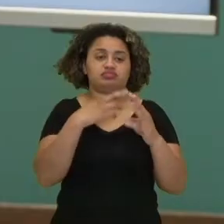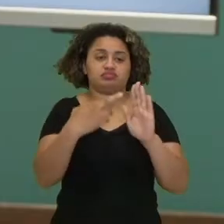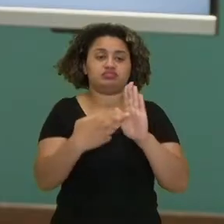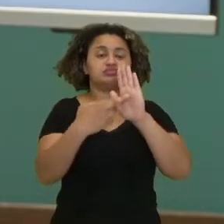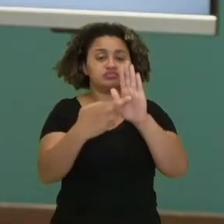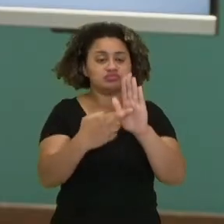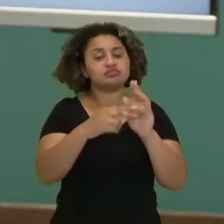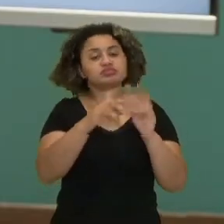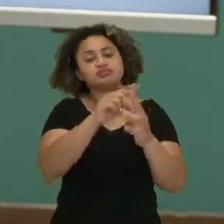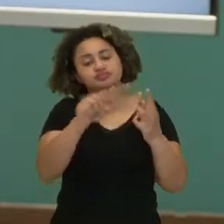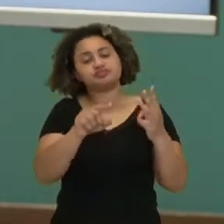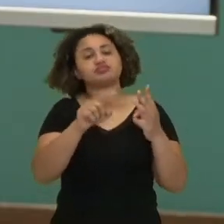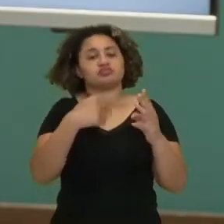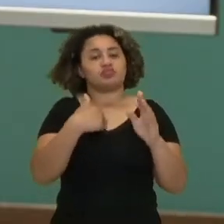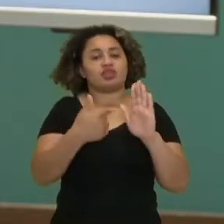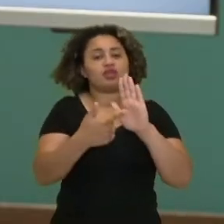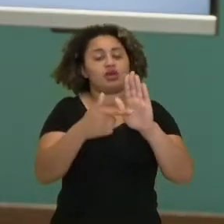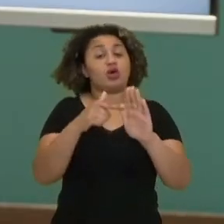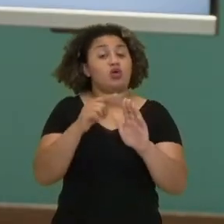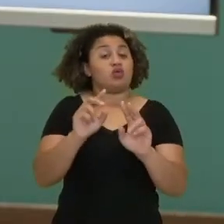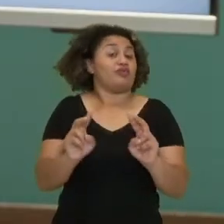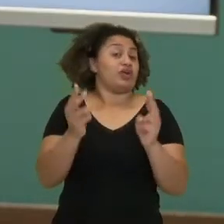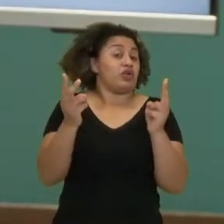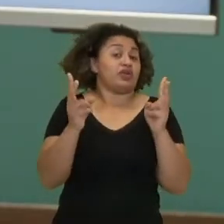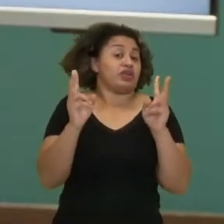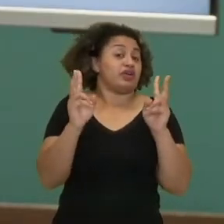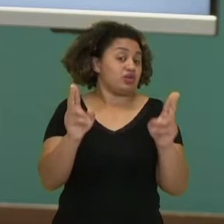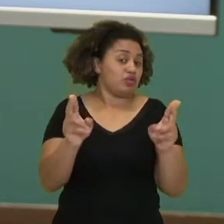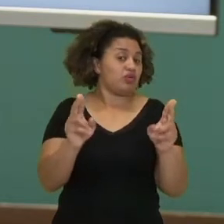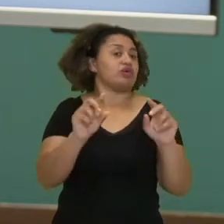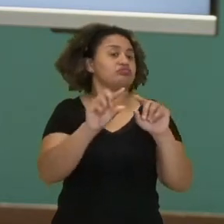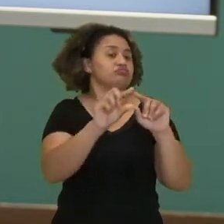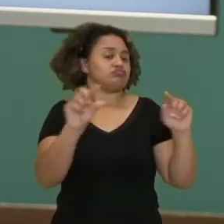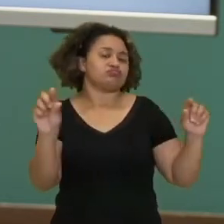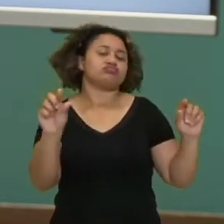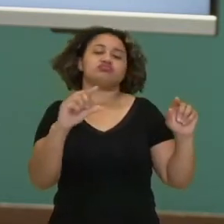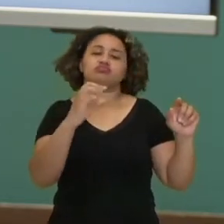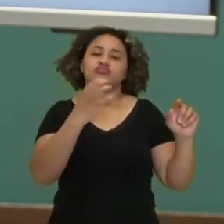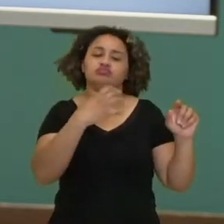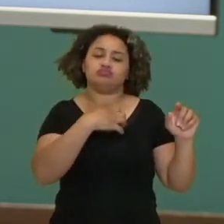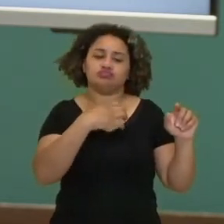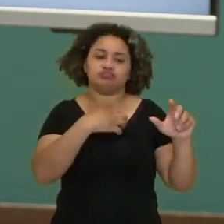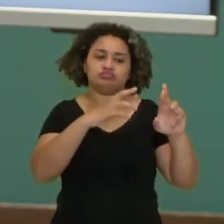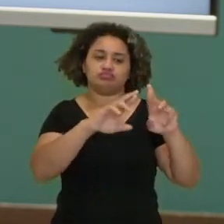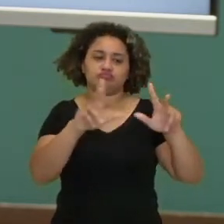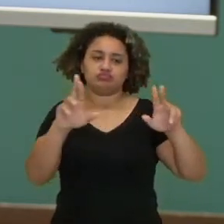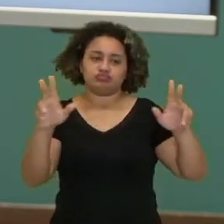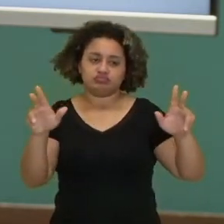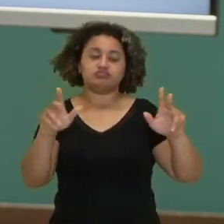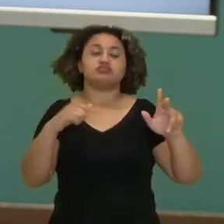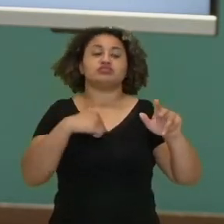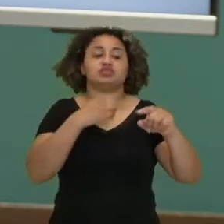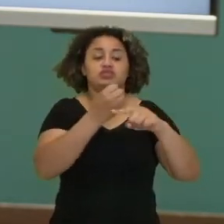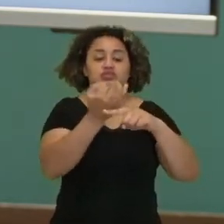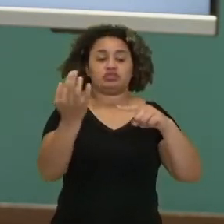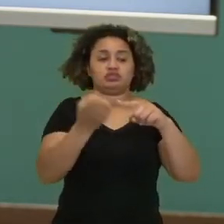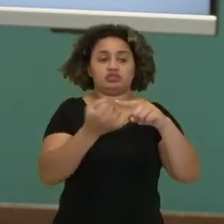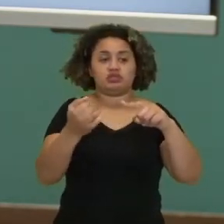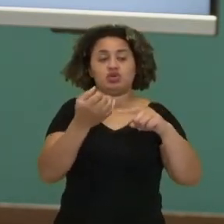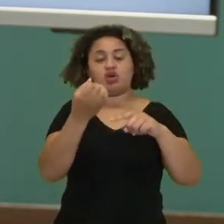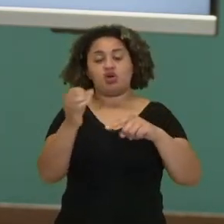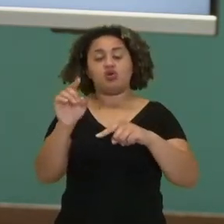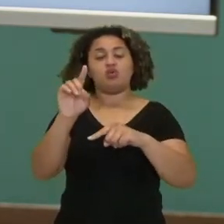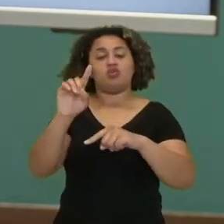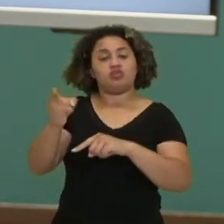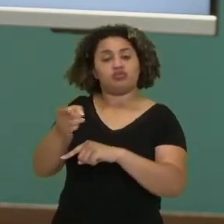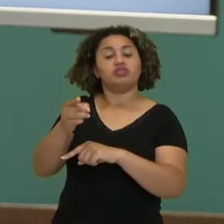ou seja, 80 centésimos. Então, tanto a forma fracionária quanto a forma decimal, nós